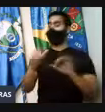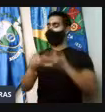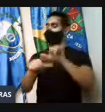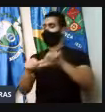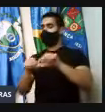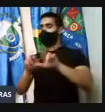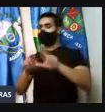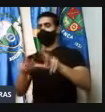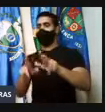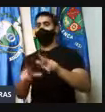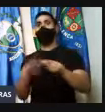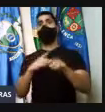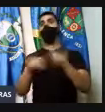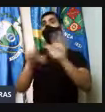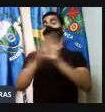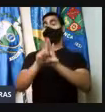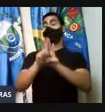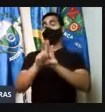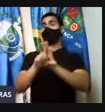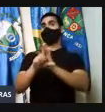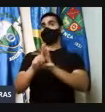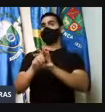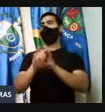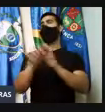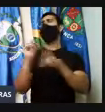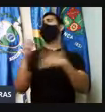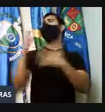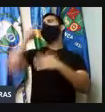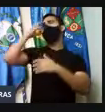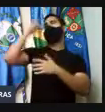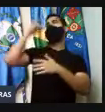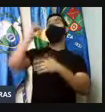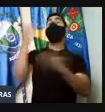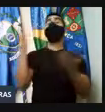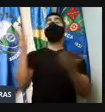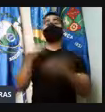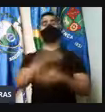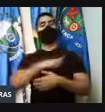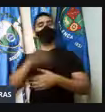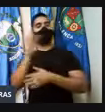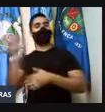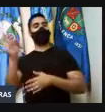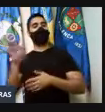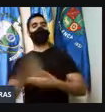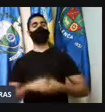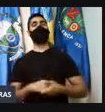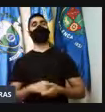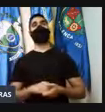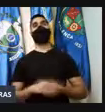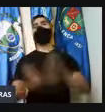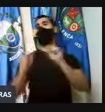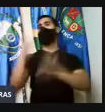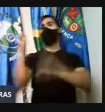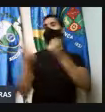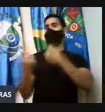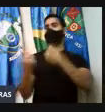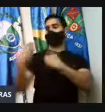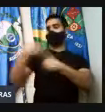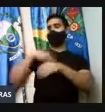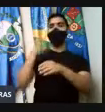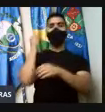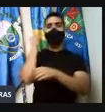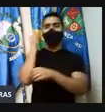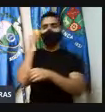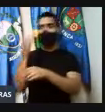regulamentação para dar sustentação. E qual é a ideia hoje do governo federal? É que as firmas que chegarem aqui busquem